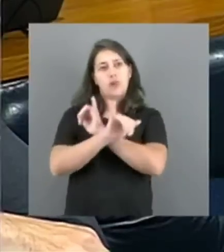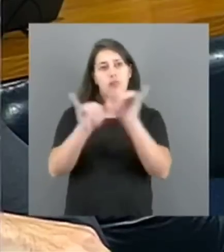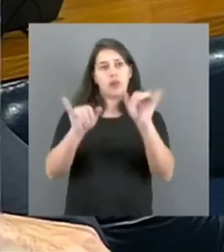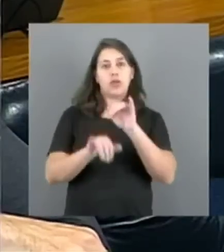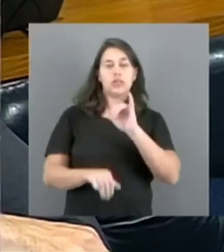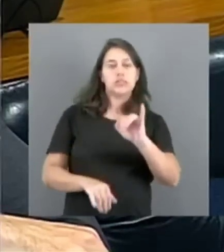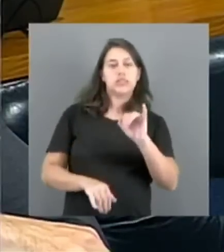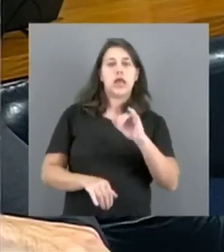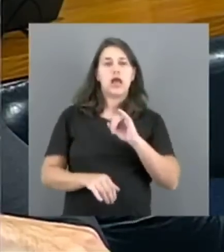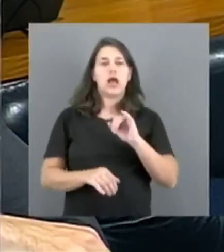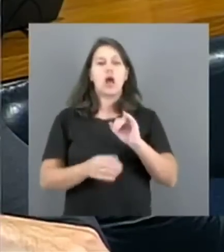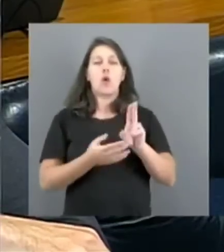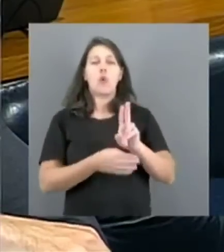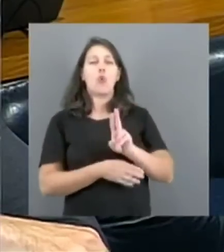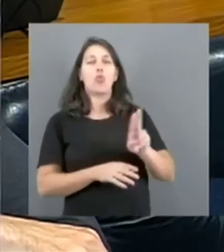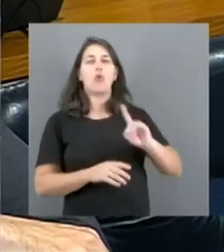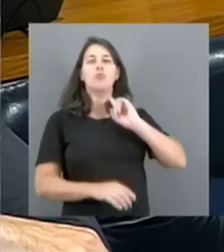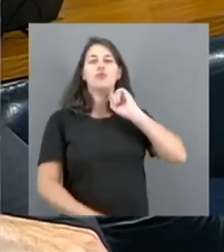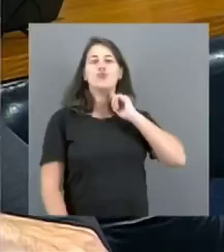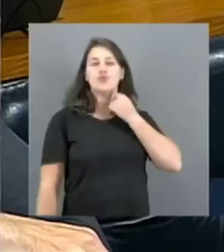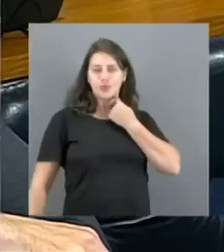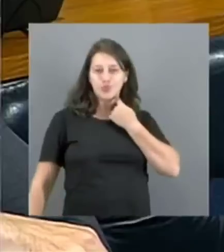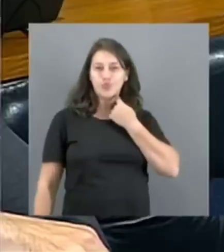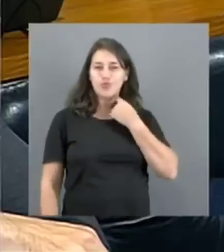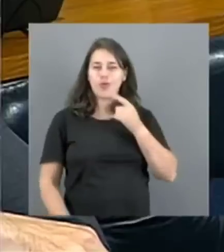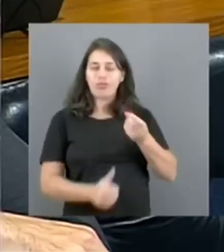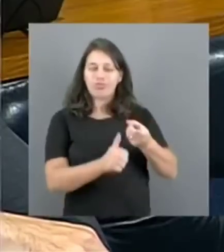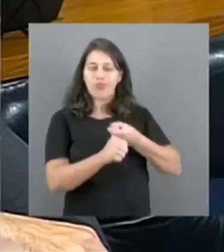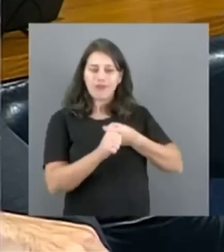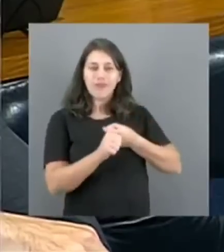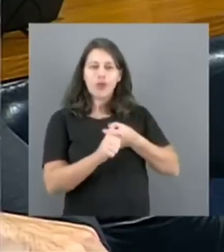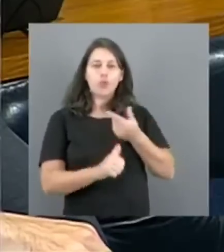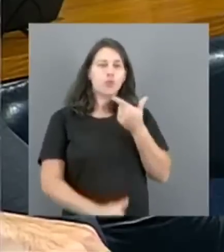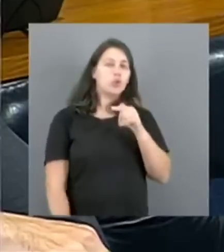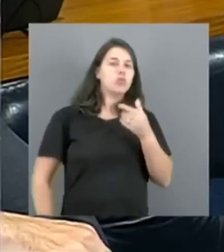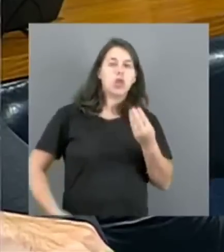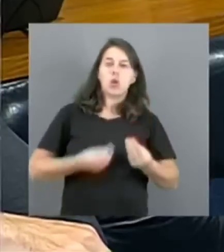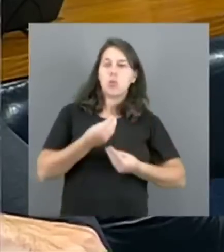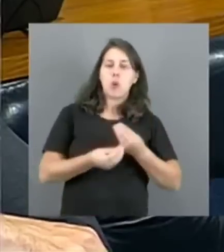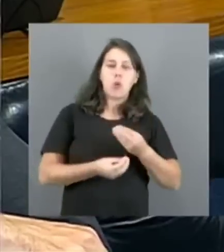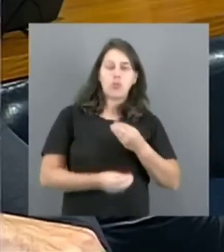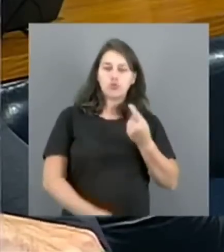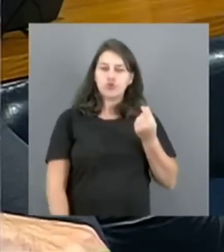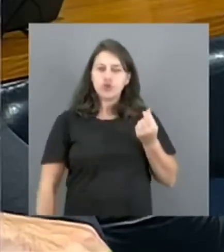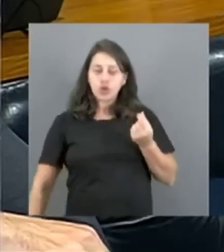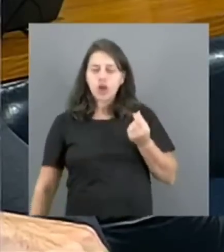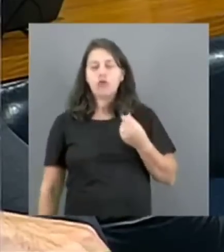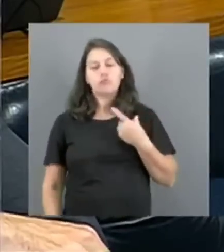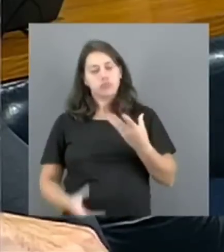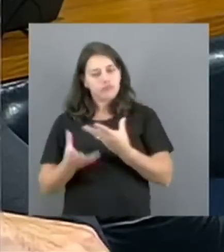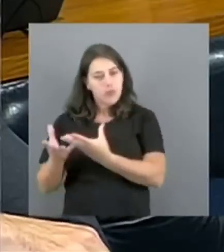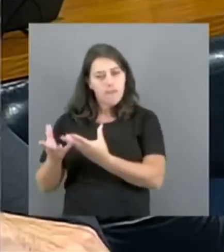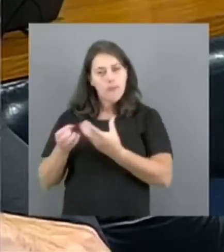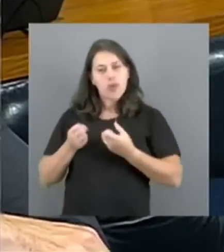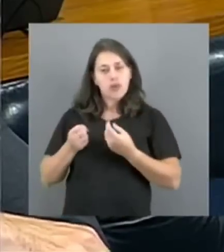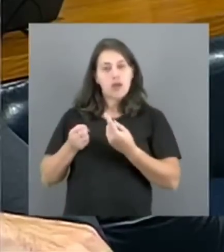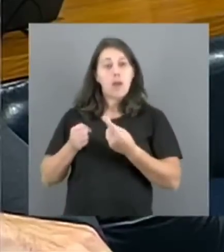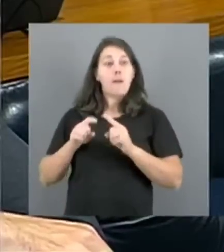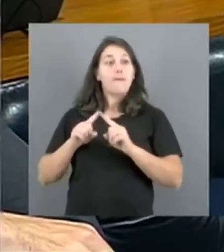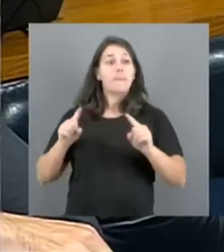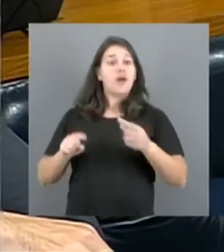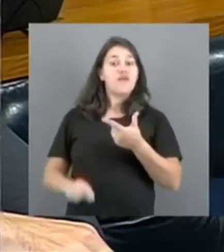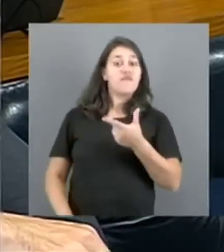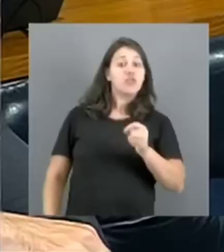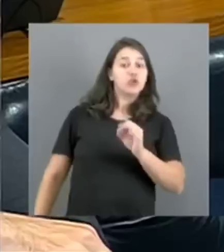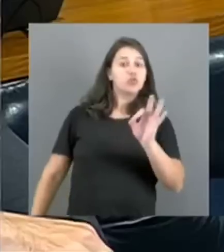está negativado, se você não tem margem, venha pegar crédito conosco. Só que esse crédito, senador, é de 20% ao mês.